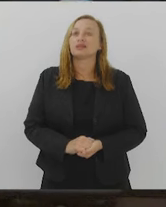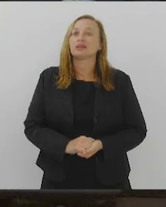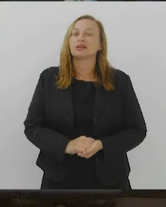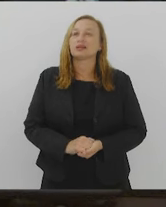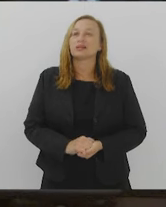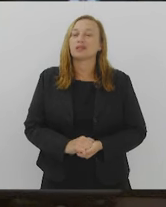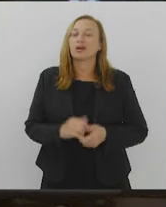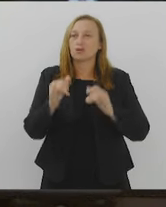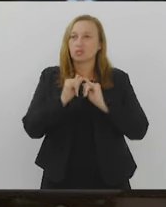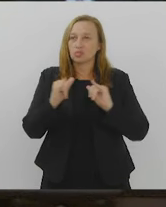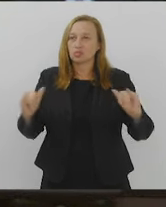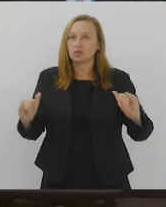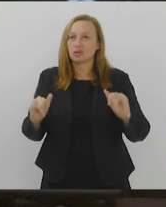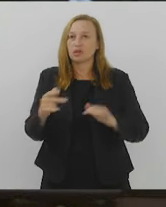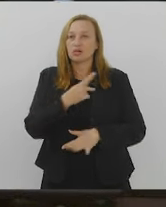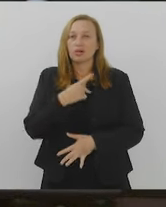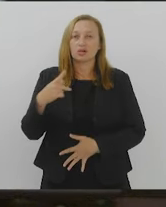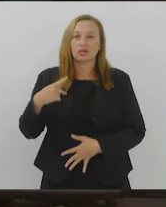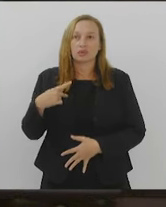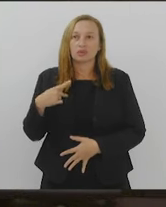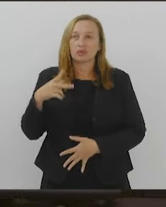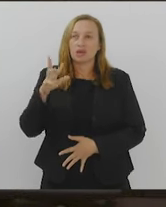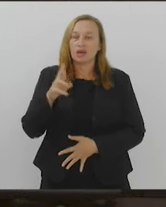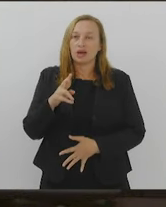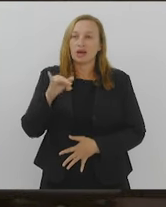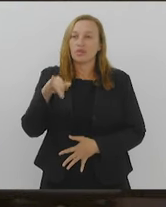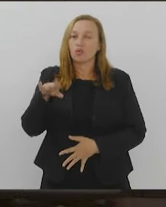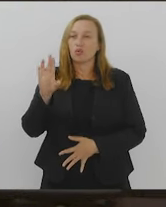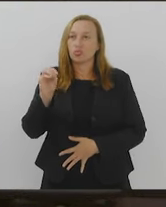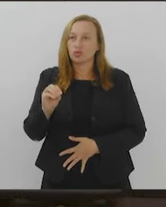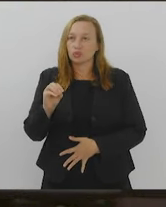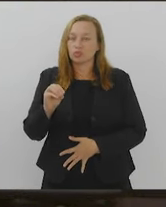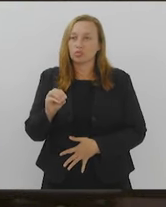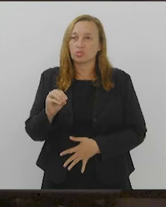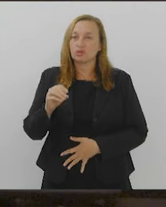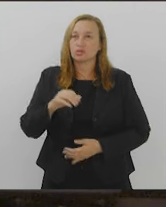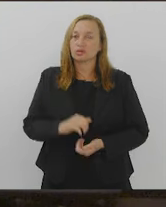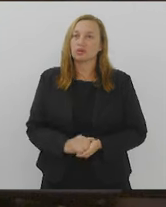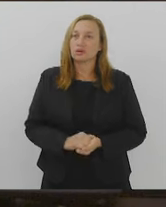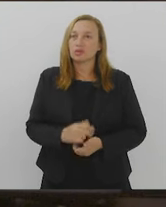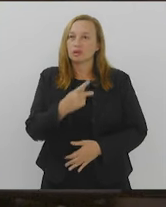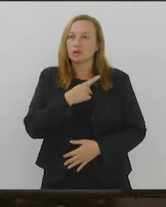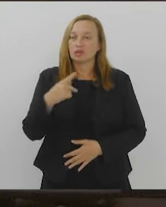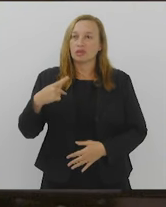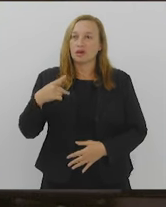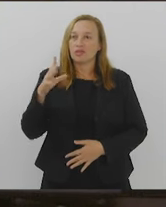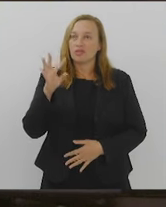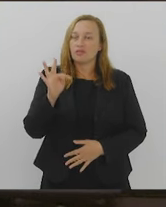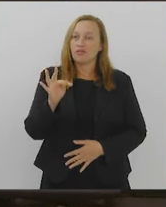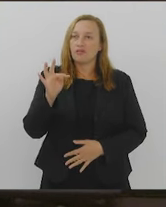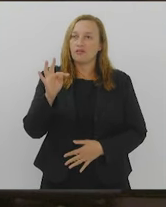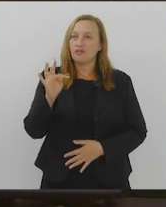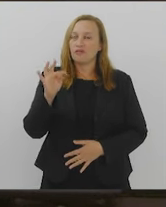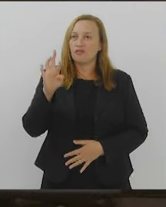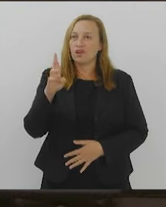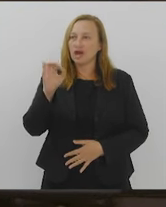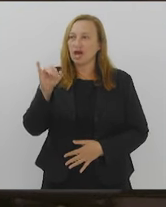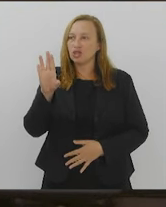anunciar aqui o pastor Raimundo Neto, o pastor Alfredo Costa, o